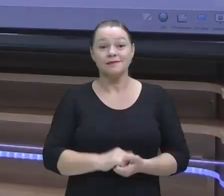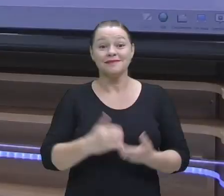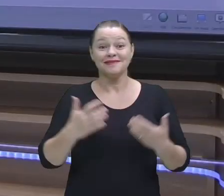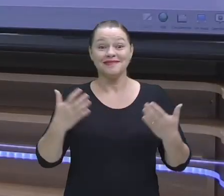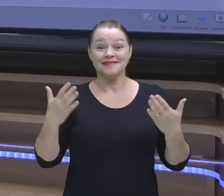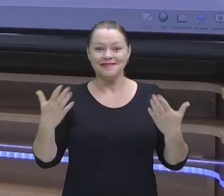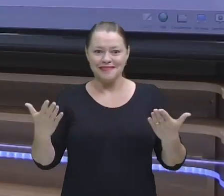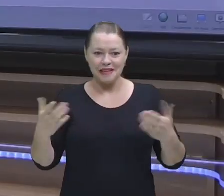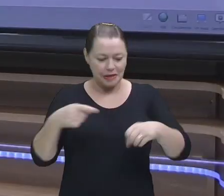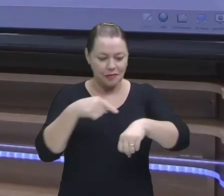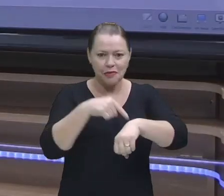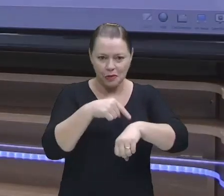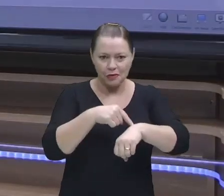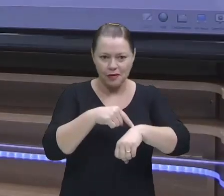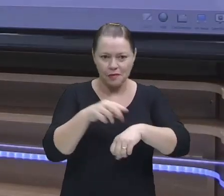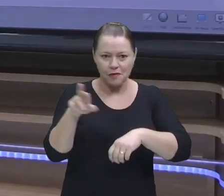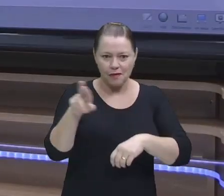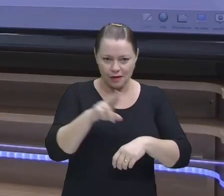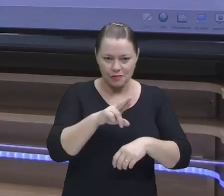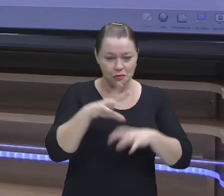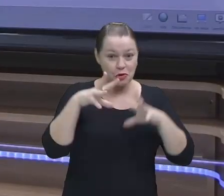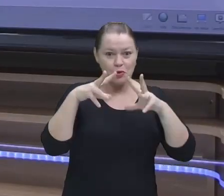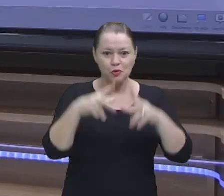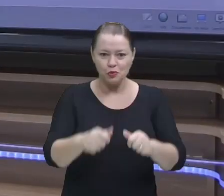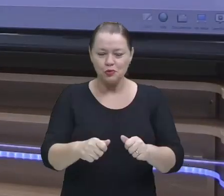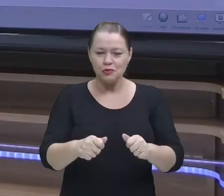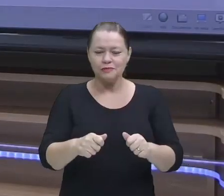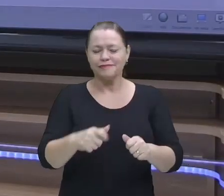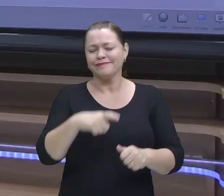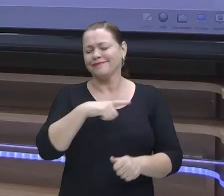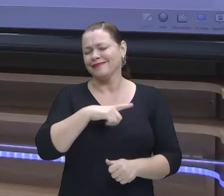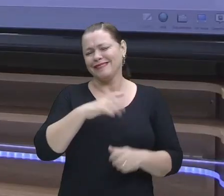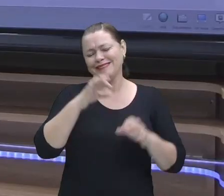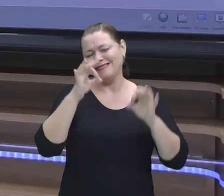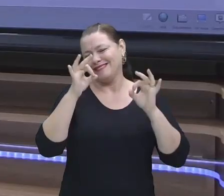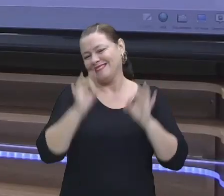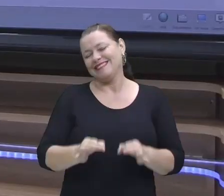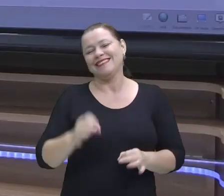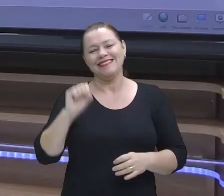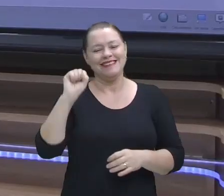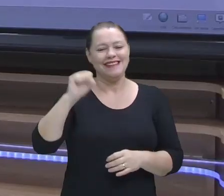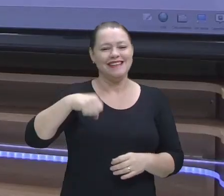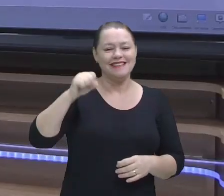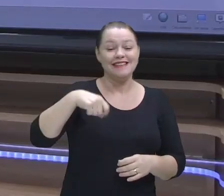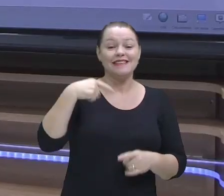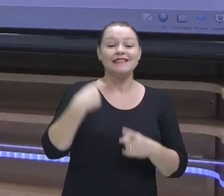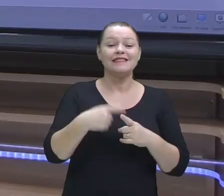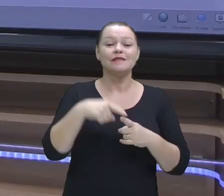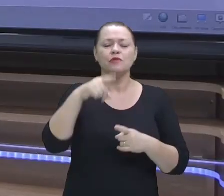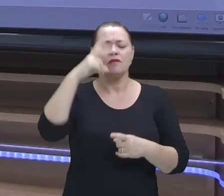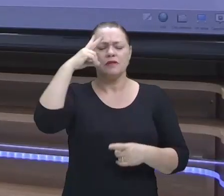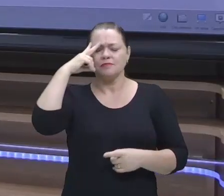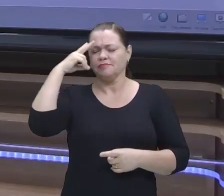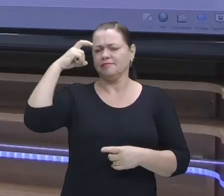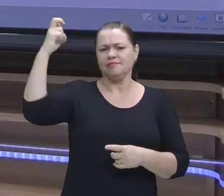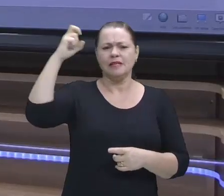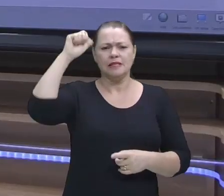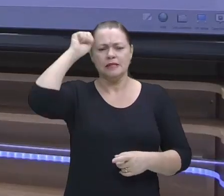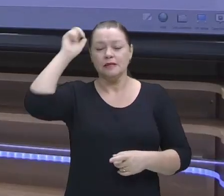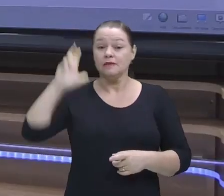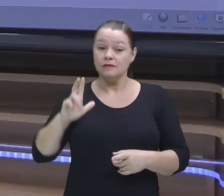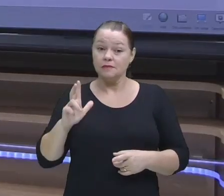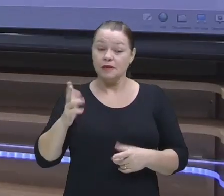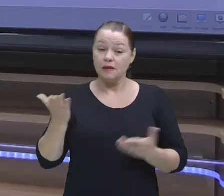E aí, deu tempo? Fez tudinho? Tenho certeza que sim, você é ágil, esperto, inteligente, mas